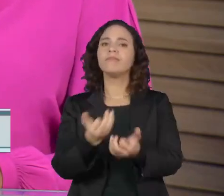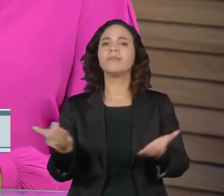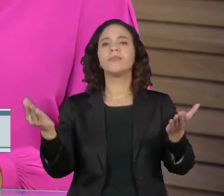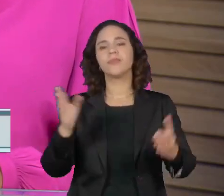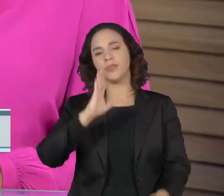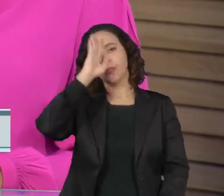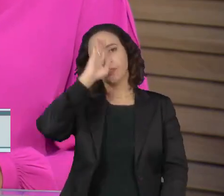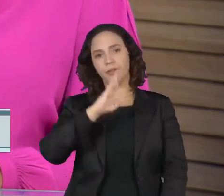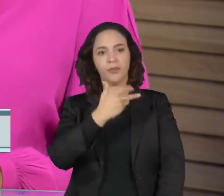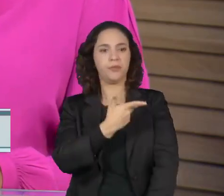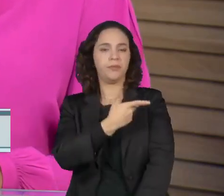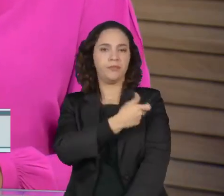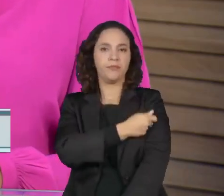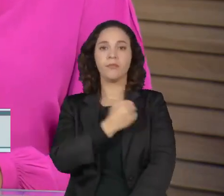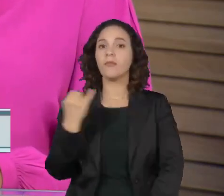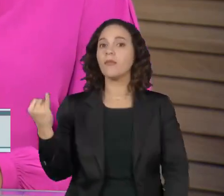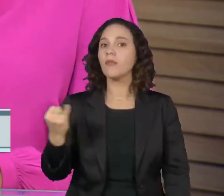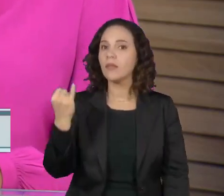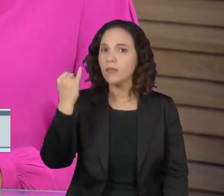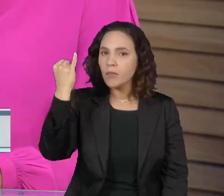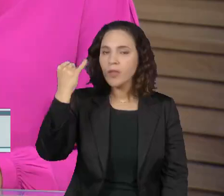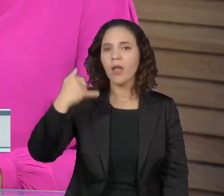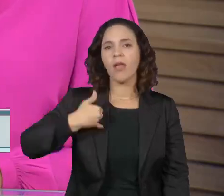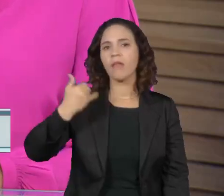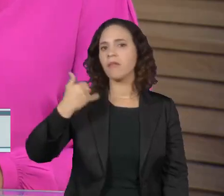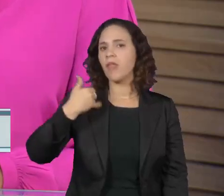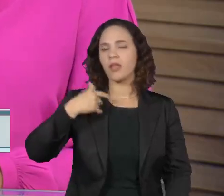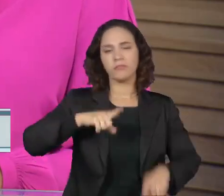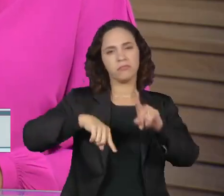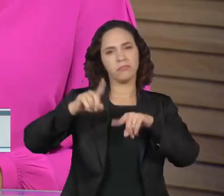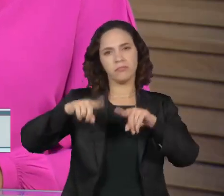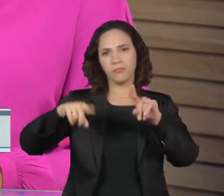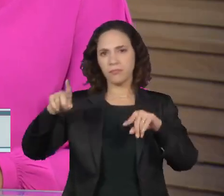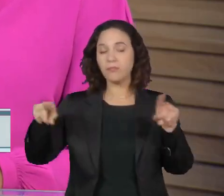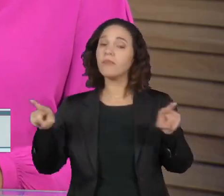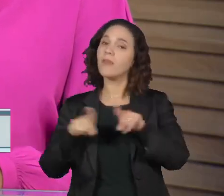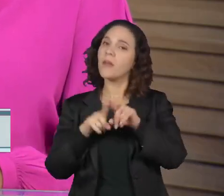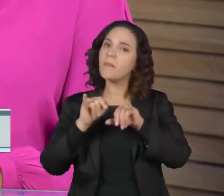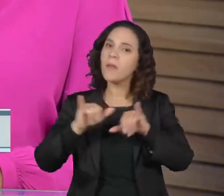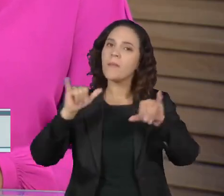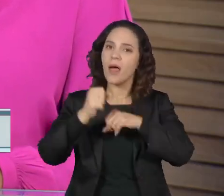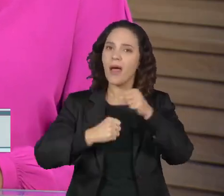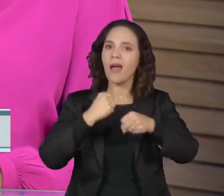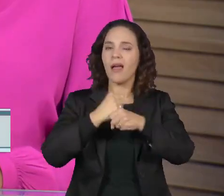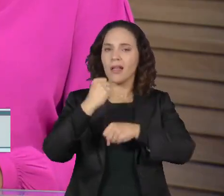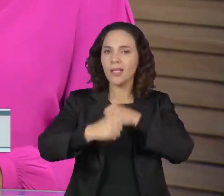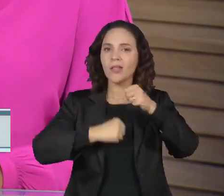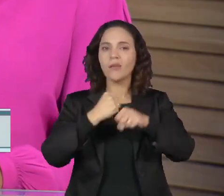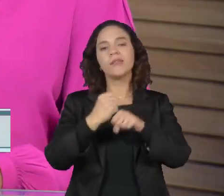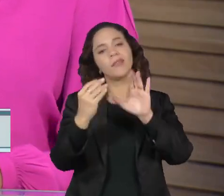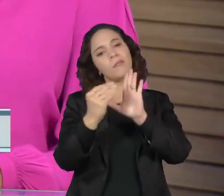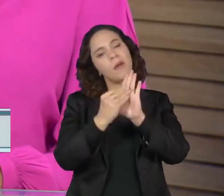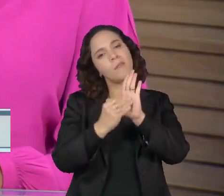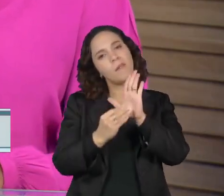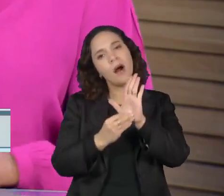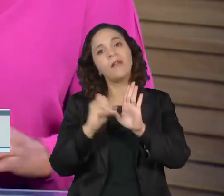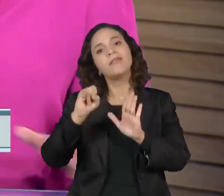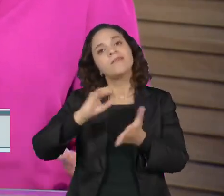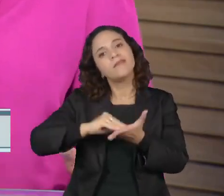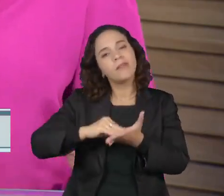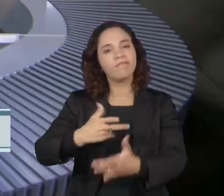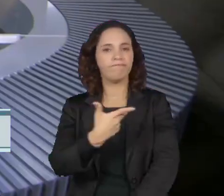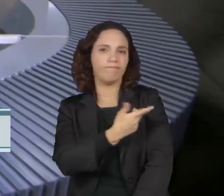Saúde as vacinas necessárias a todas as faixas etárias, além de campanhas anuais para a atualização da caderneta de